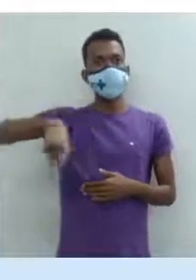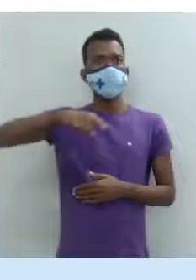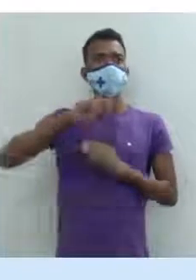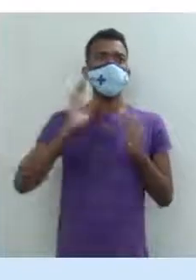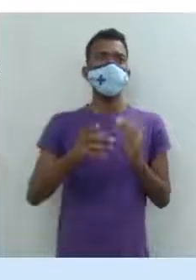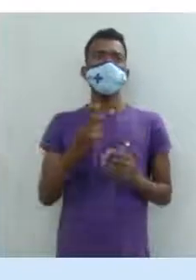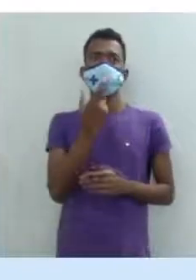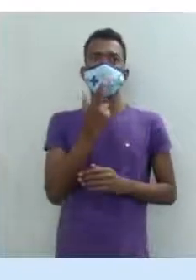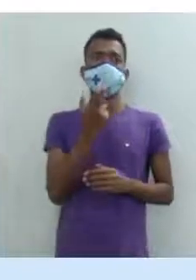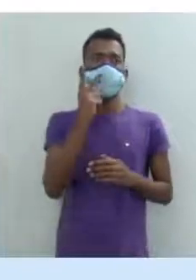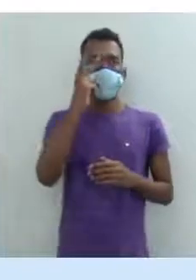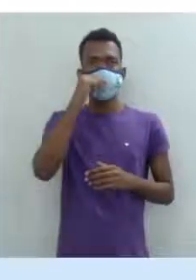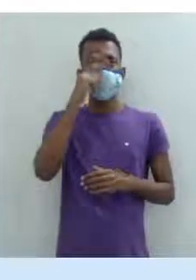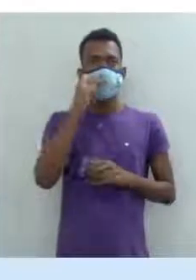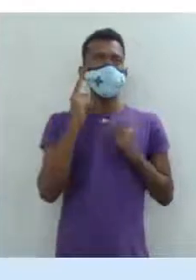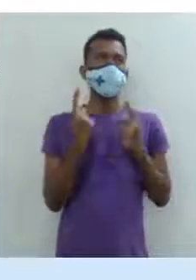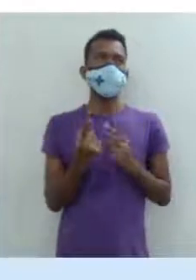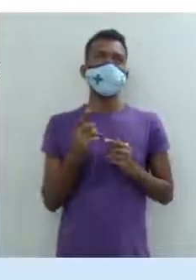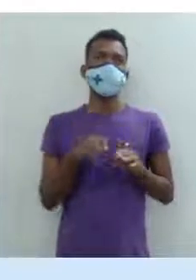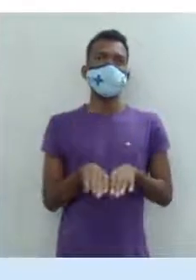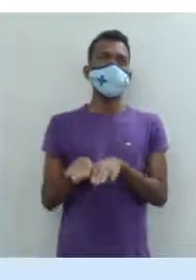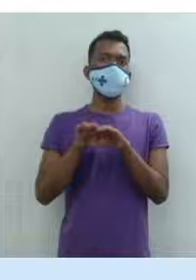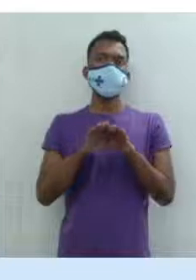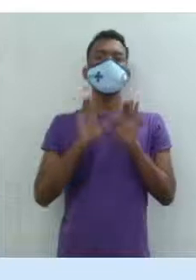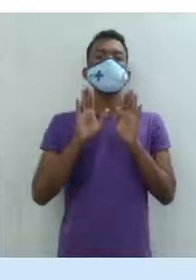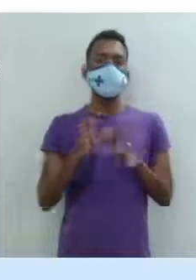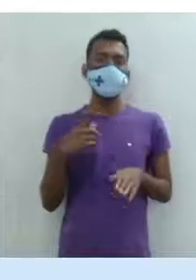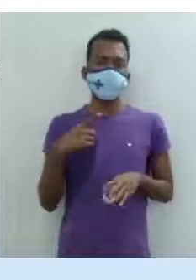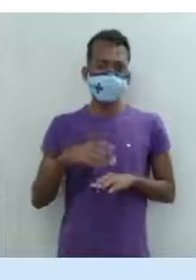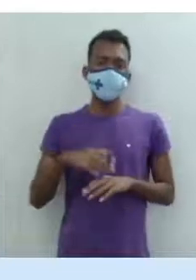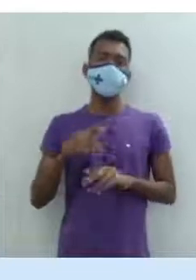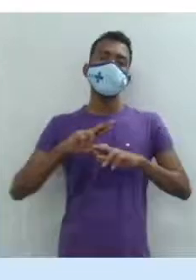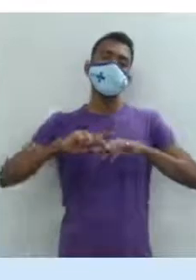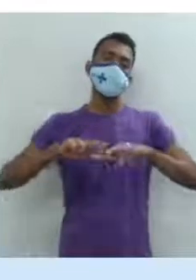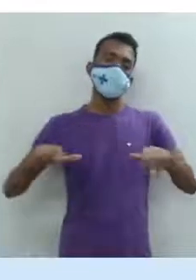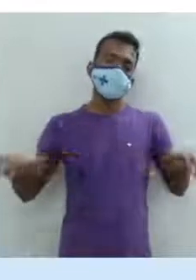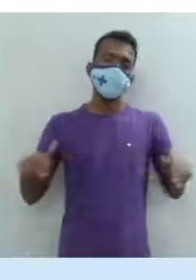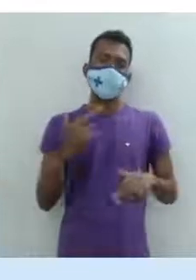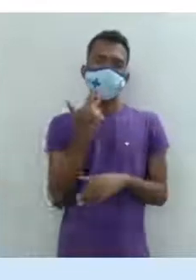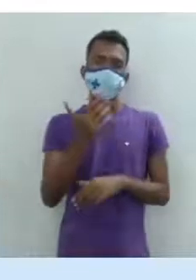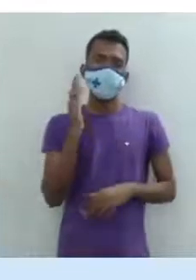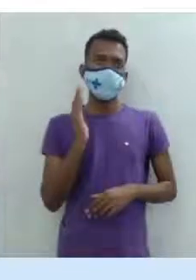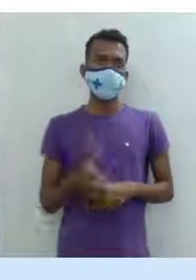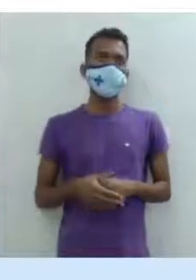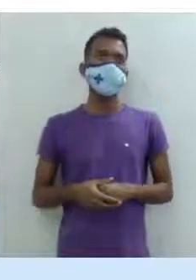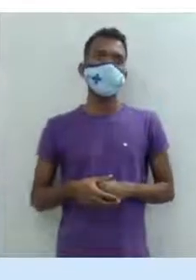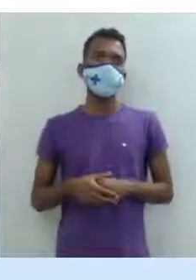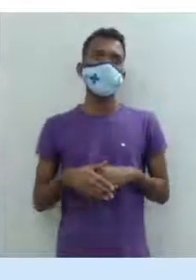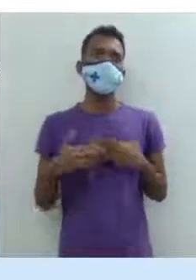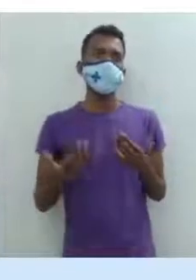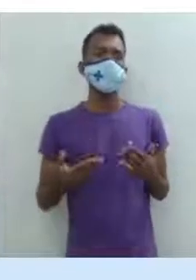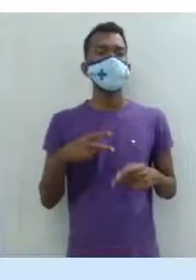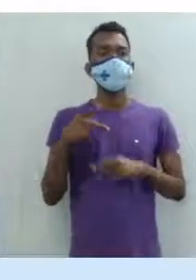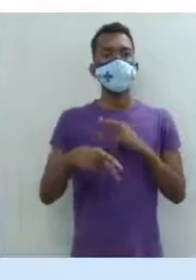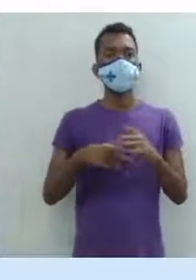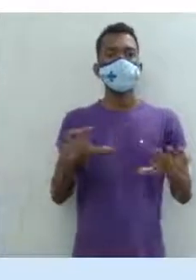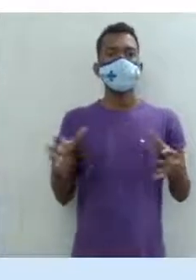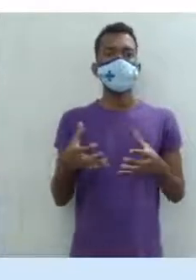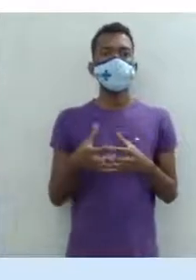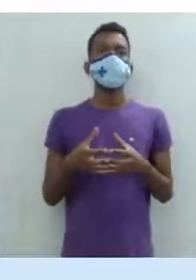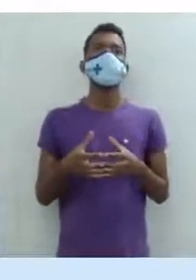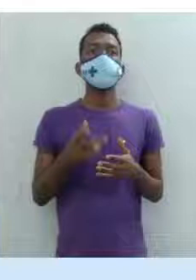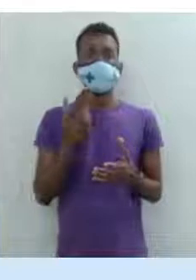só uma língua, mas existem várias línguas, né? Então, os povos indígenas,